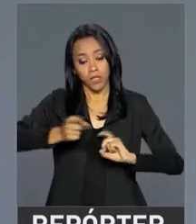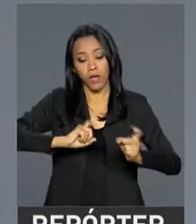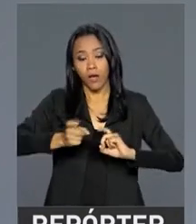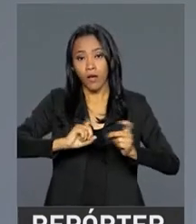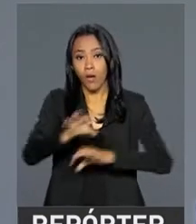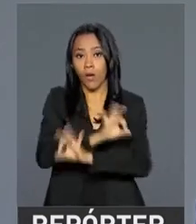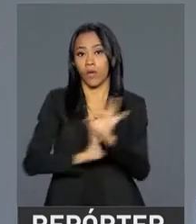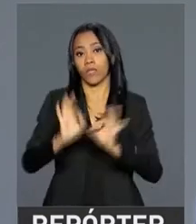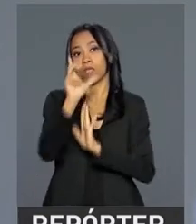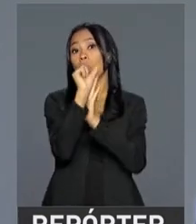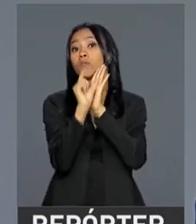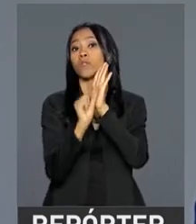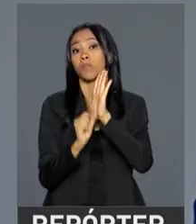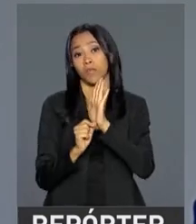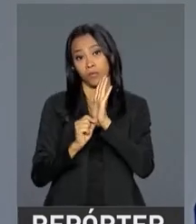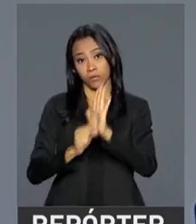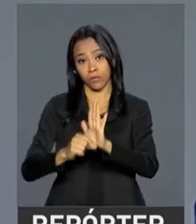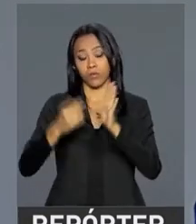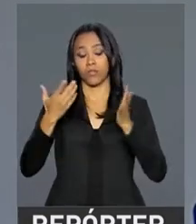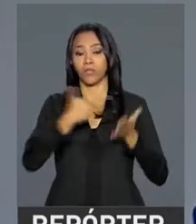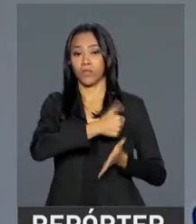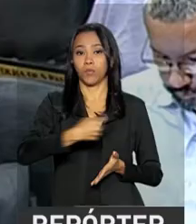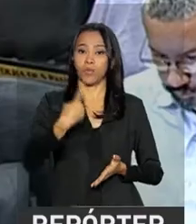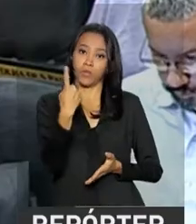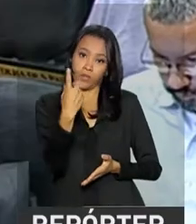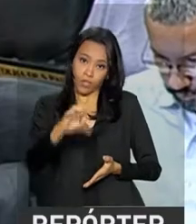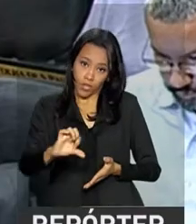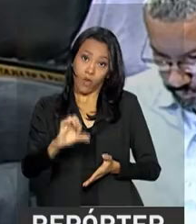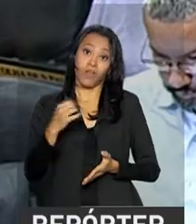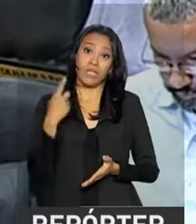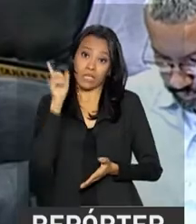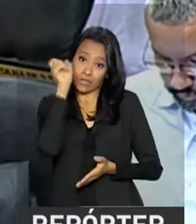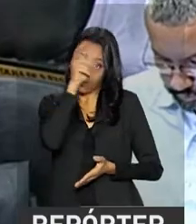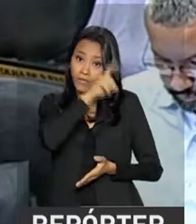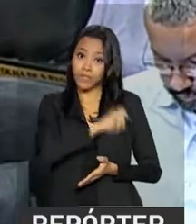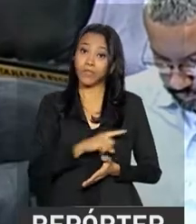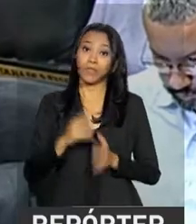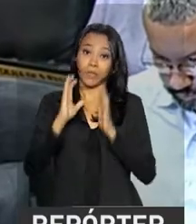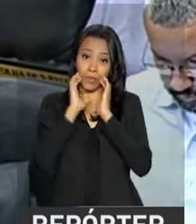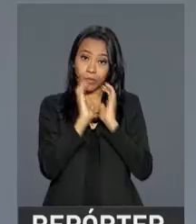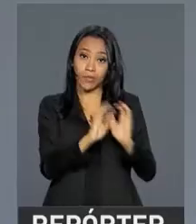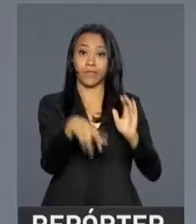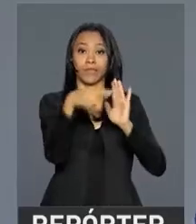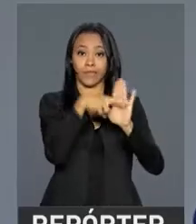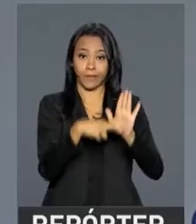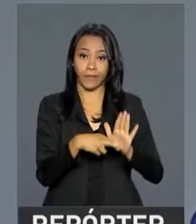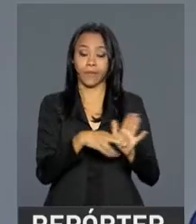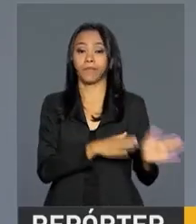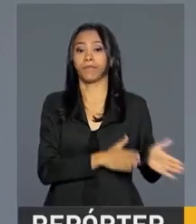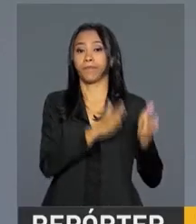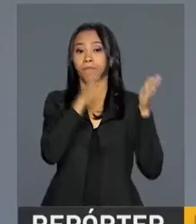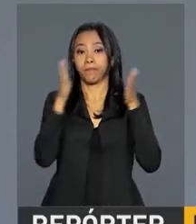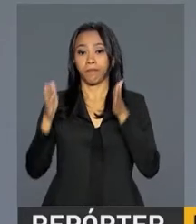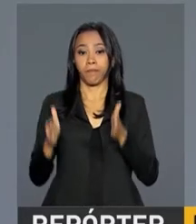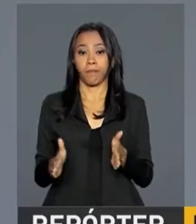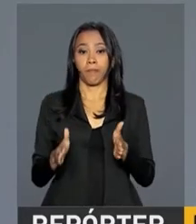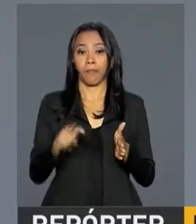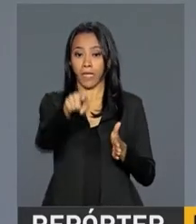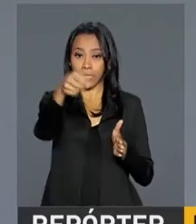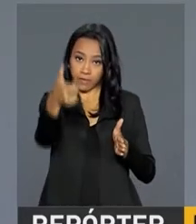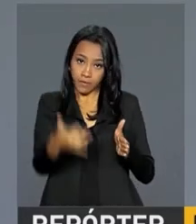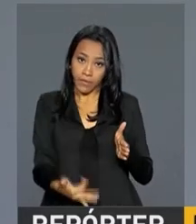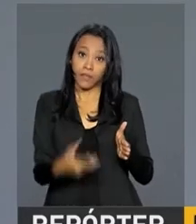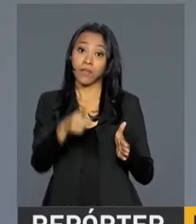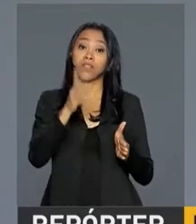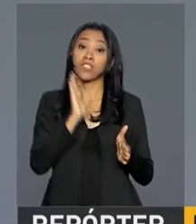2019 e os estudos indicam dificuldade para o cumprimento dessa norma nós temos tido dificuldades com essa